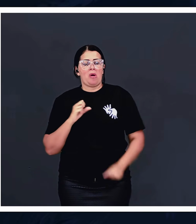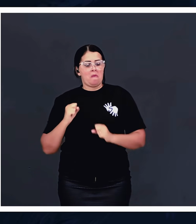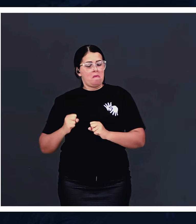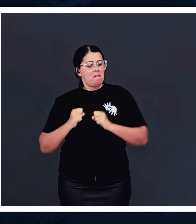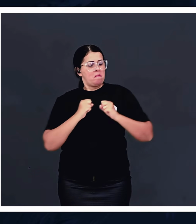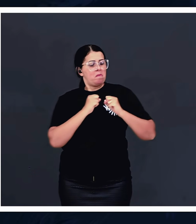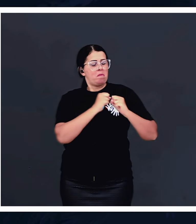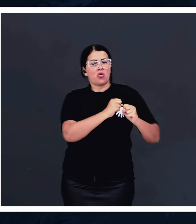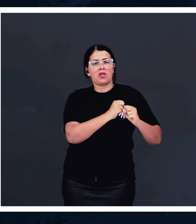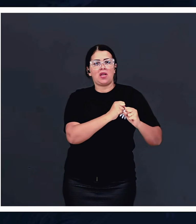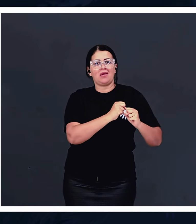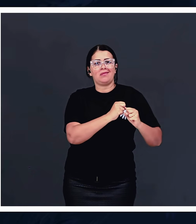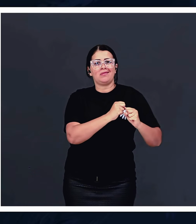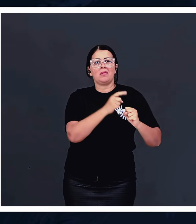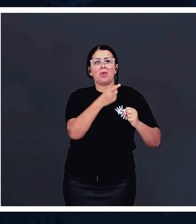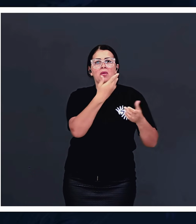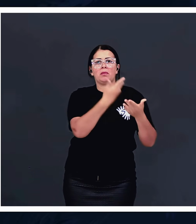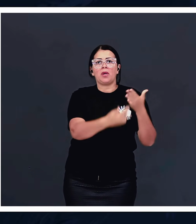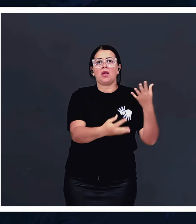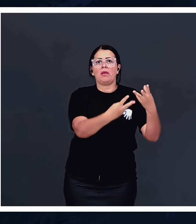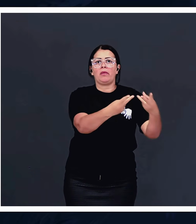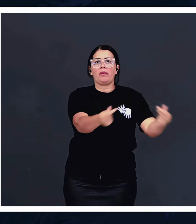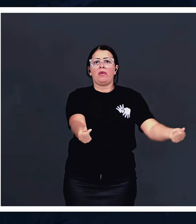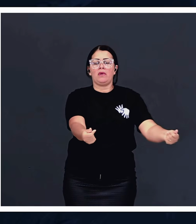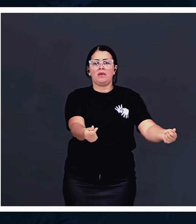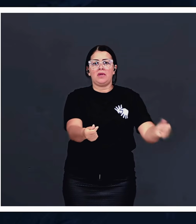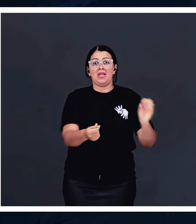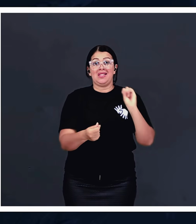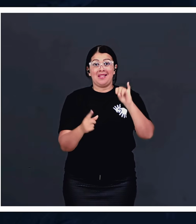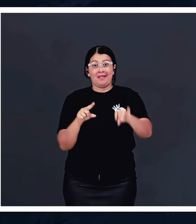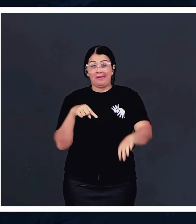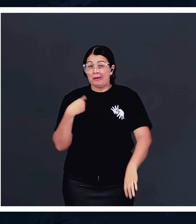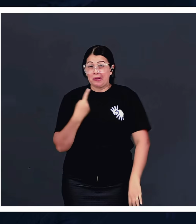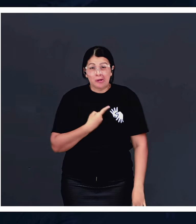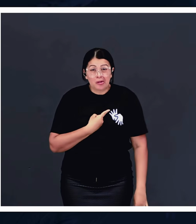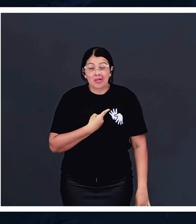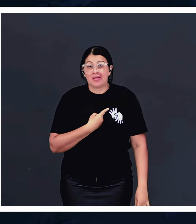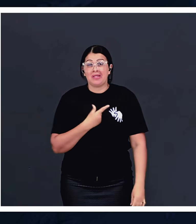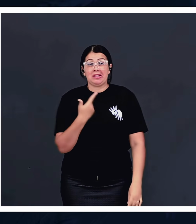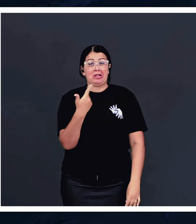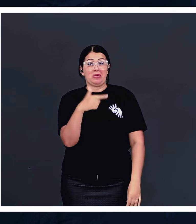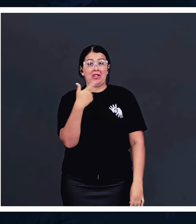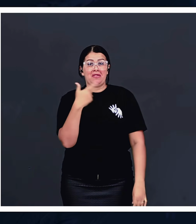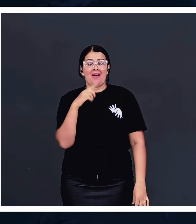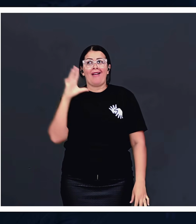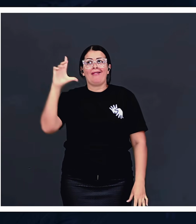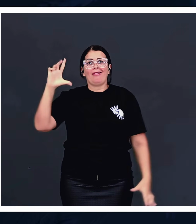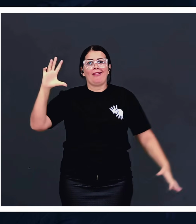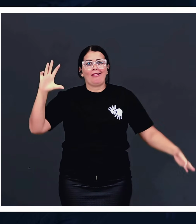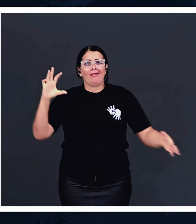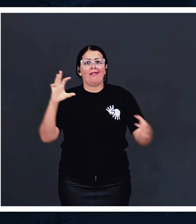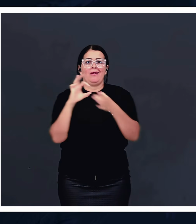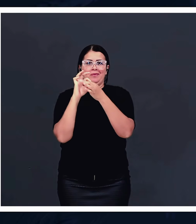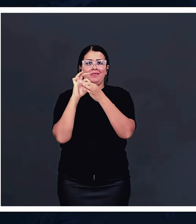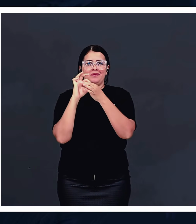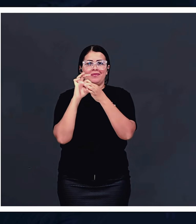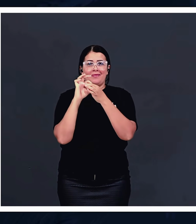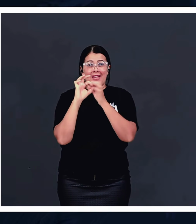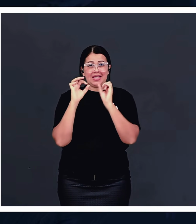poder pode ser tirado. E se nós não estivermos aliançados com